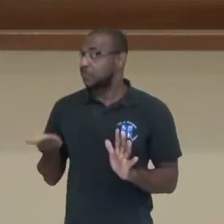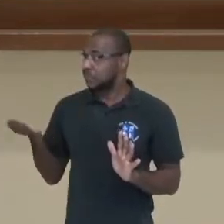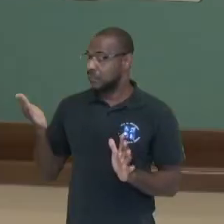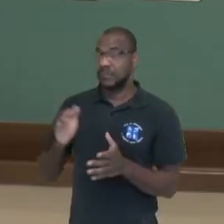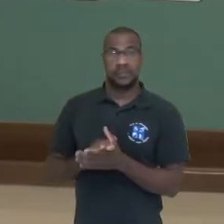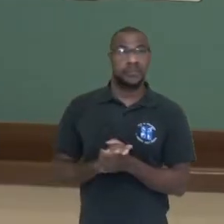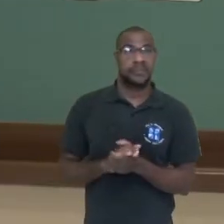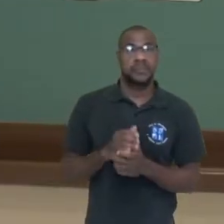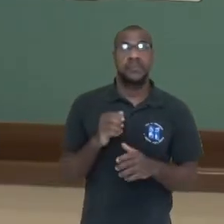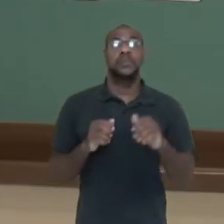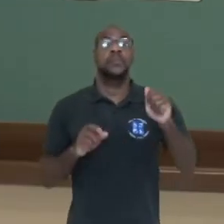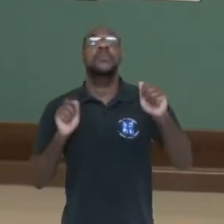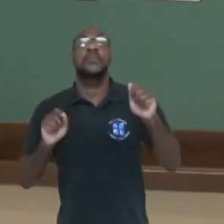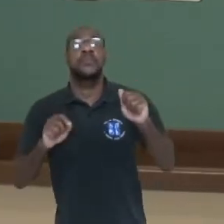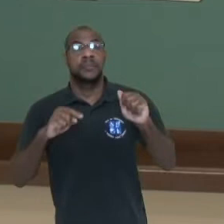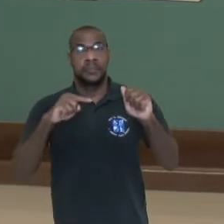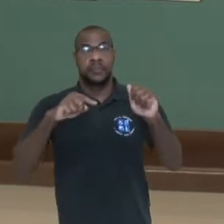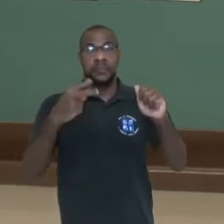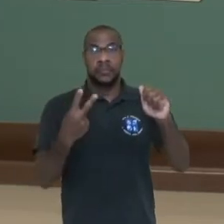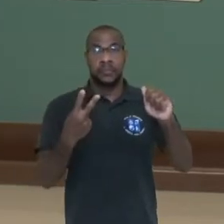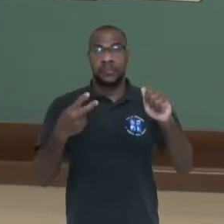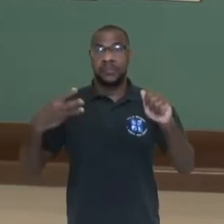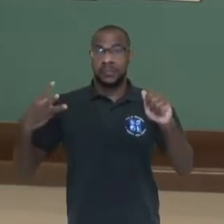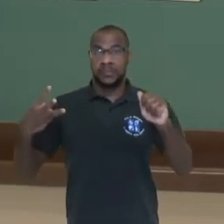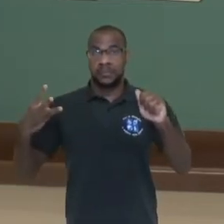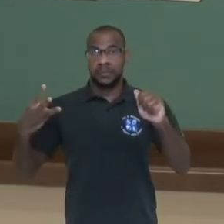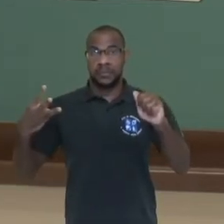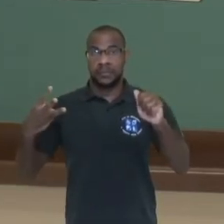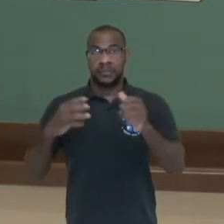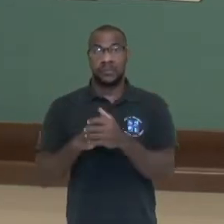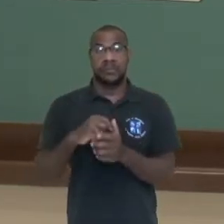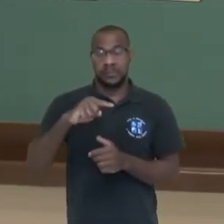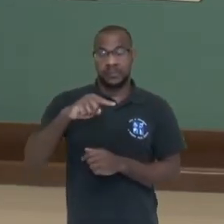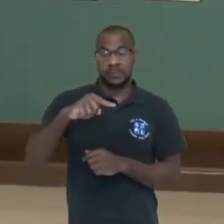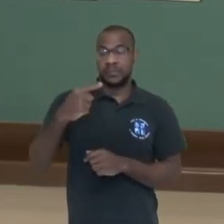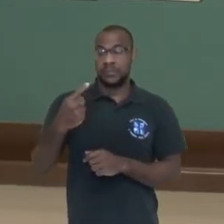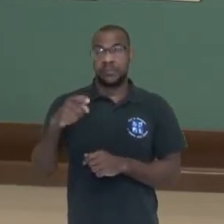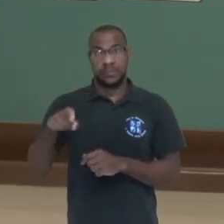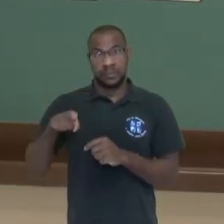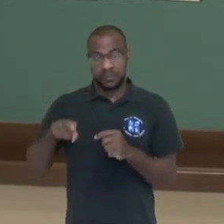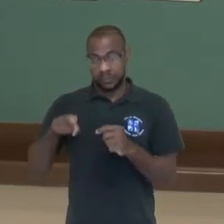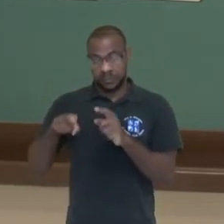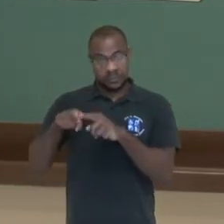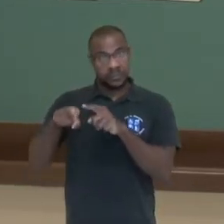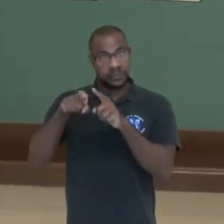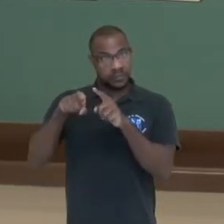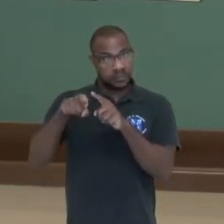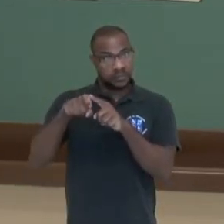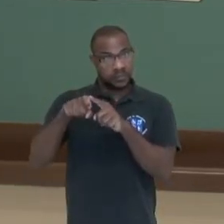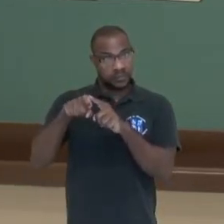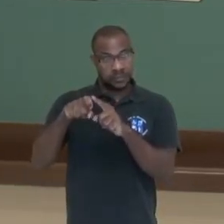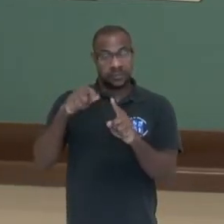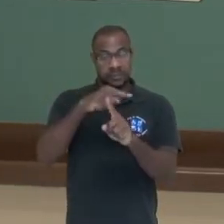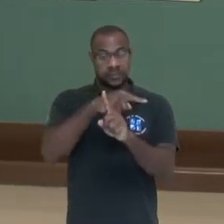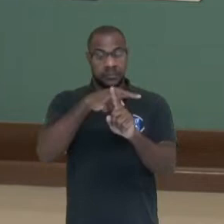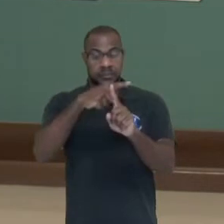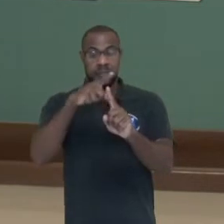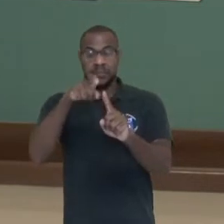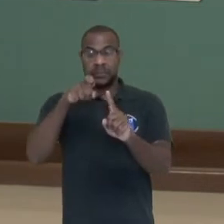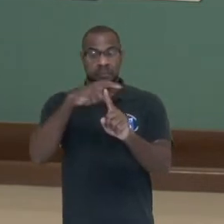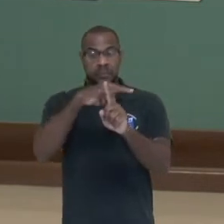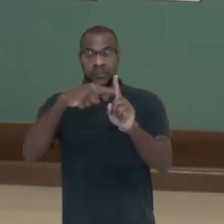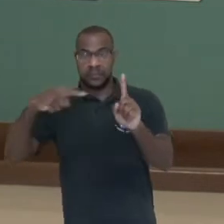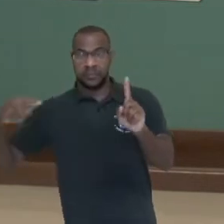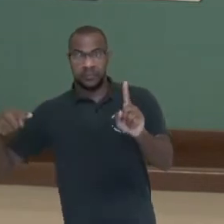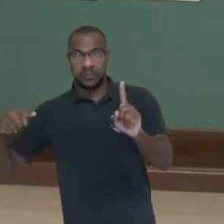ficou. O A, menos 2 e 3. Então, é menos 2 para x. Lembrando que o eixo x é na horizontal. Então, o negativo está